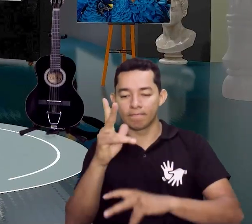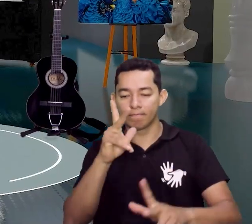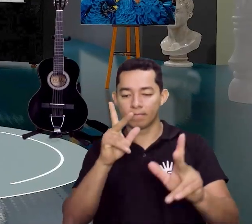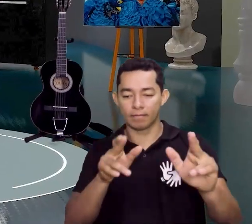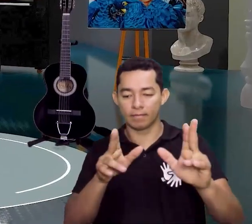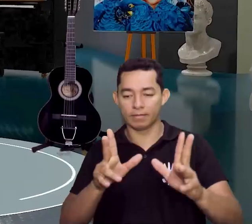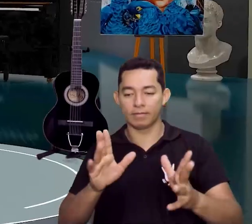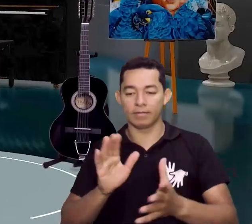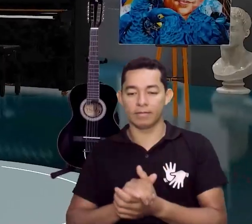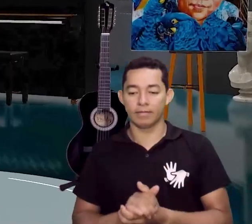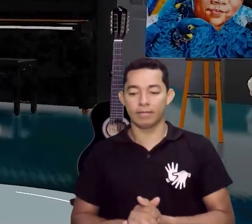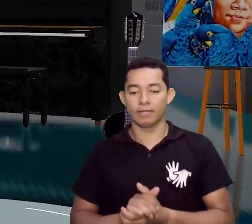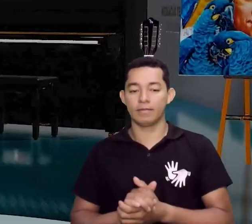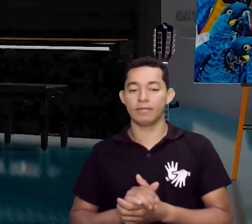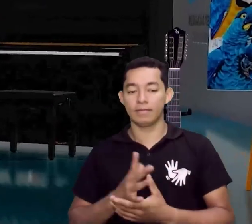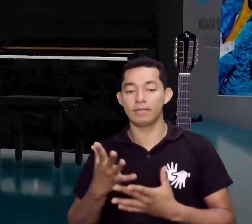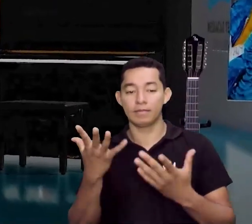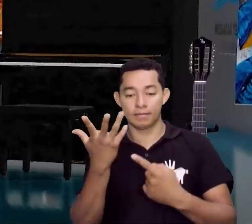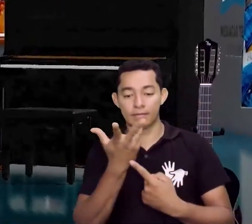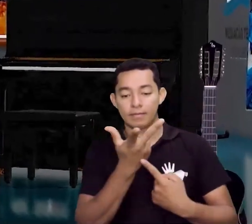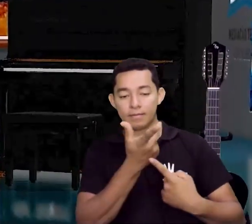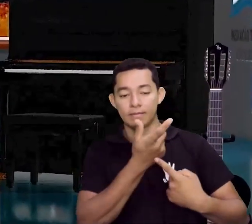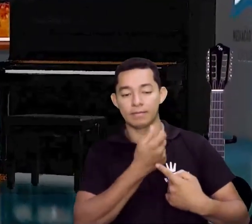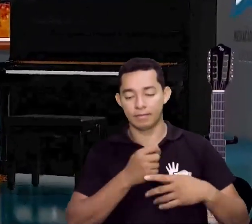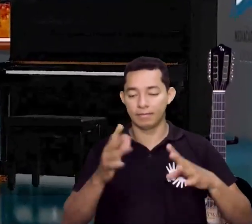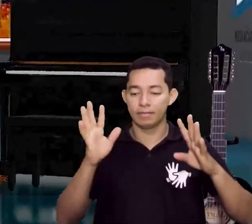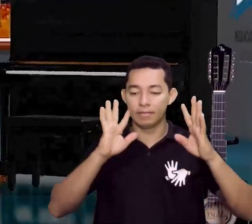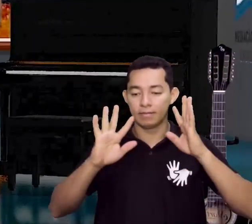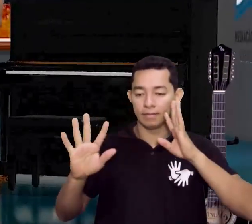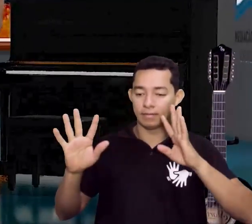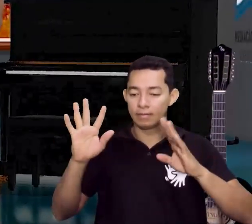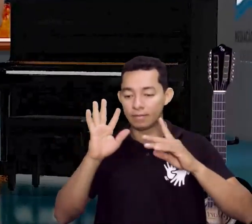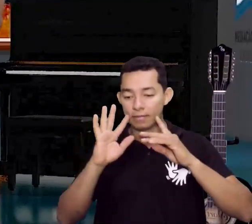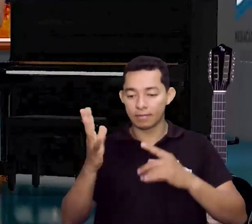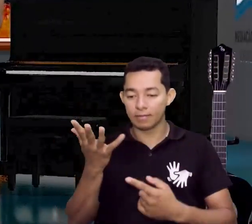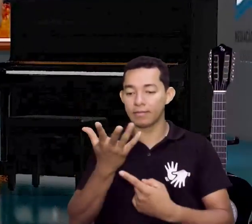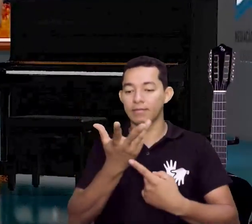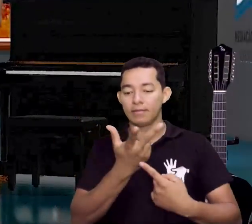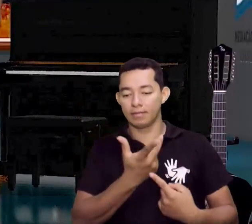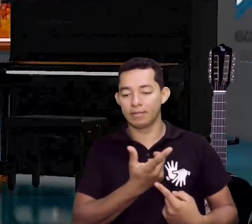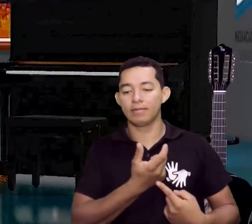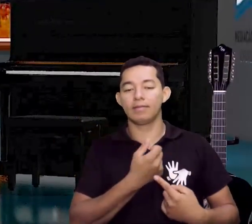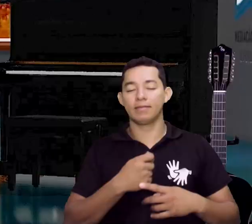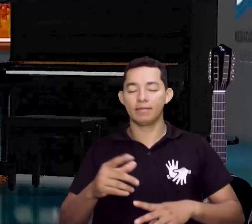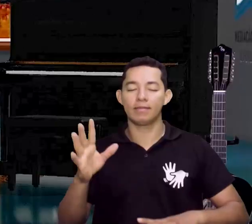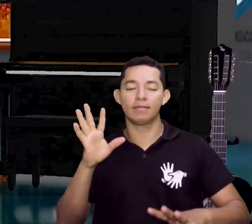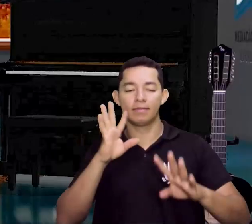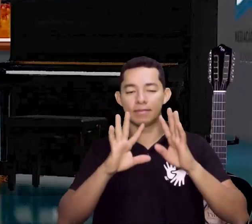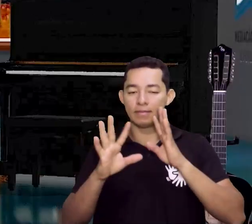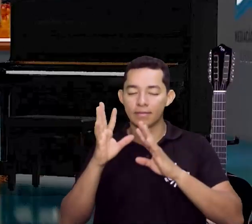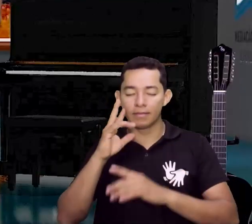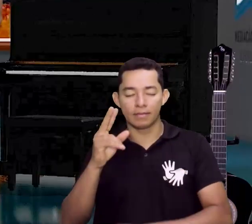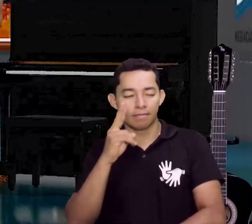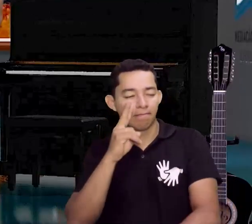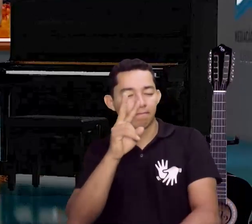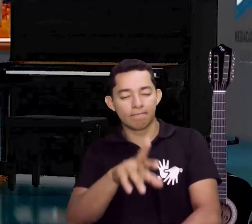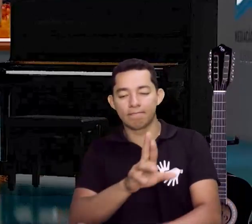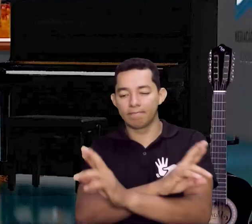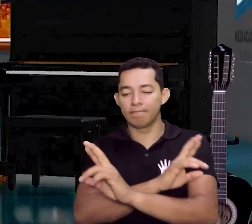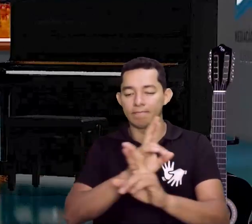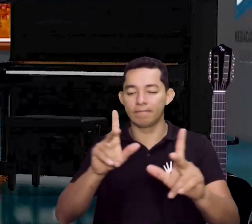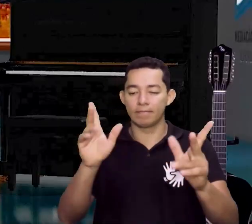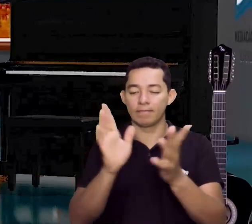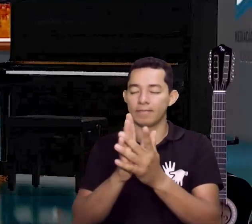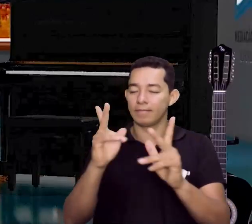igual. Legal, legal, legal, arte é tão legal, arte é tão legal, você